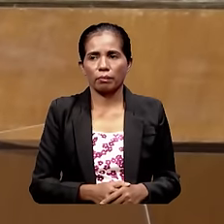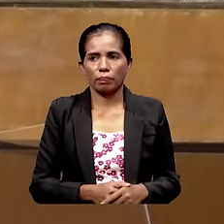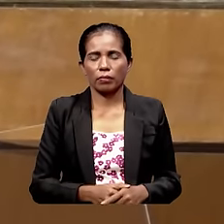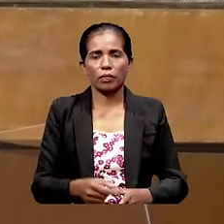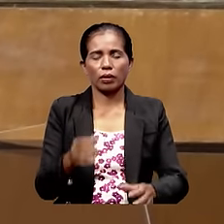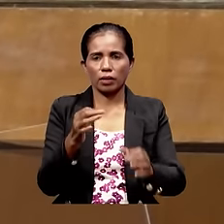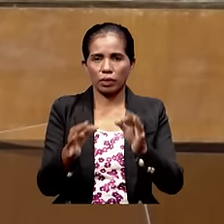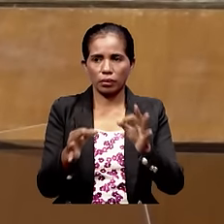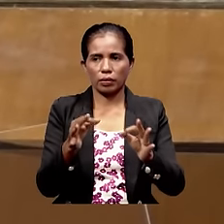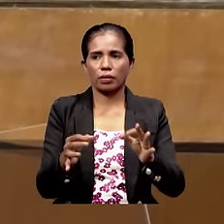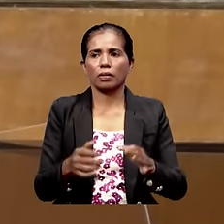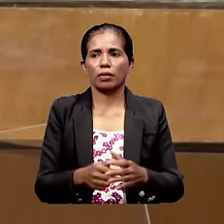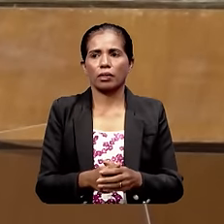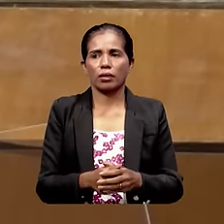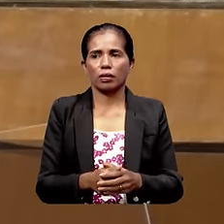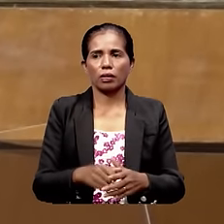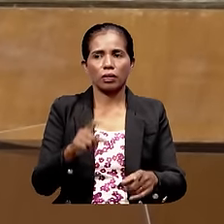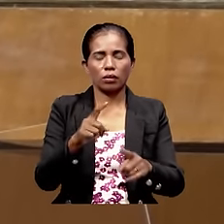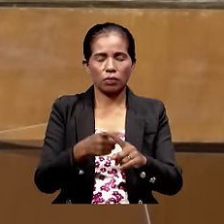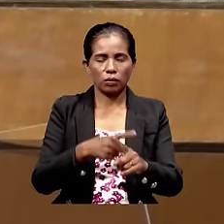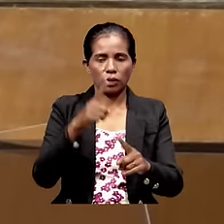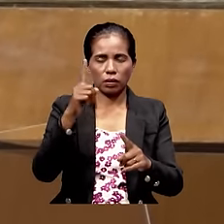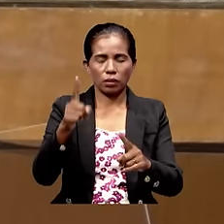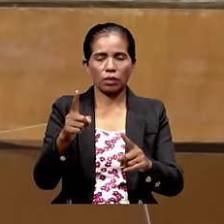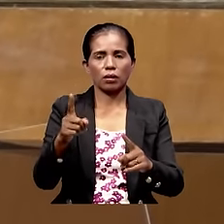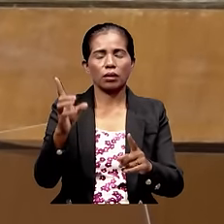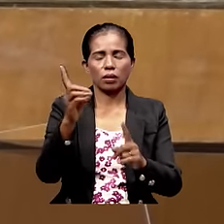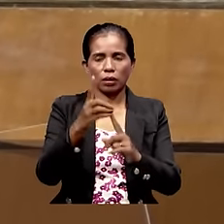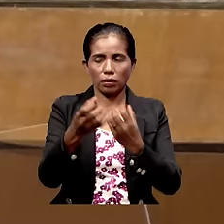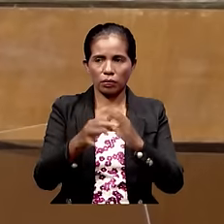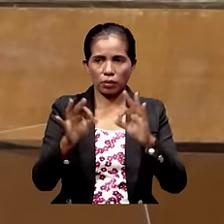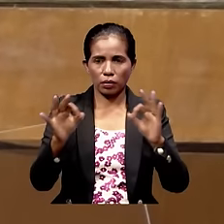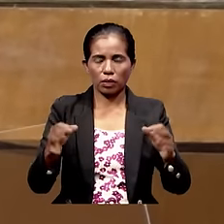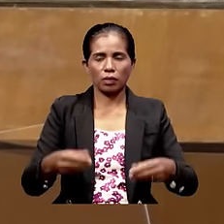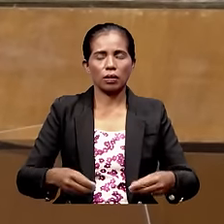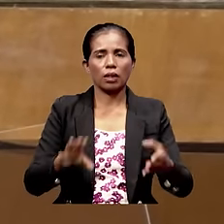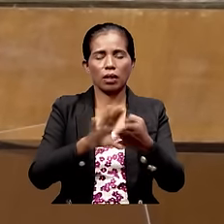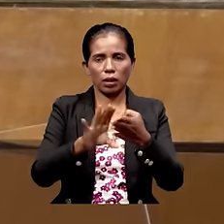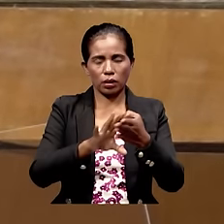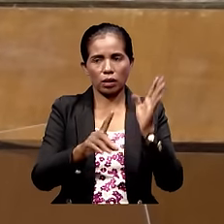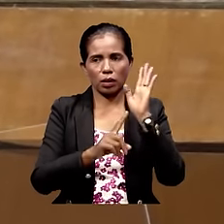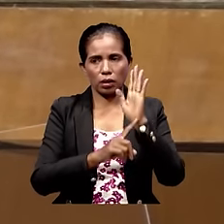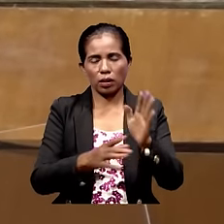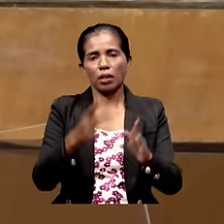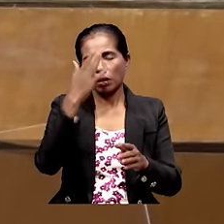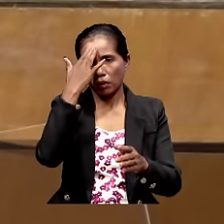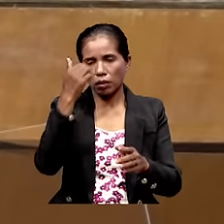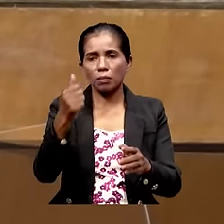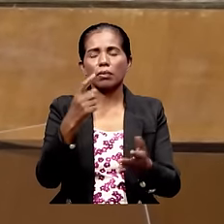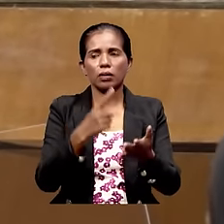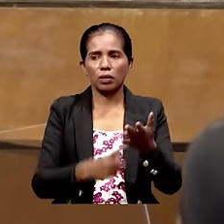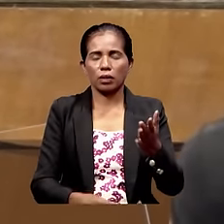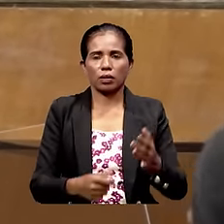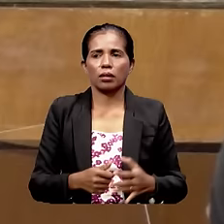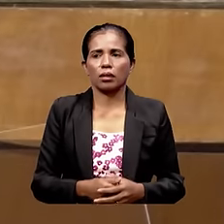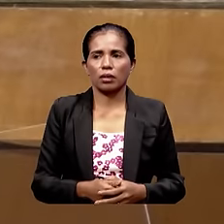quando antes fulan ida ou termina contrato se notificação. Ne tamba saída. Ne